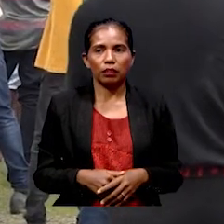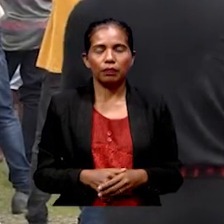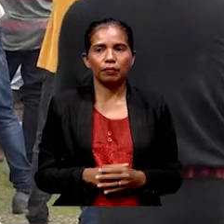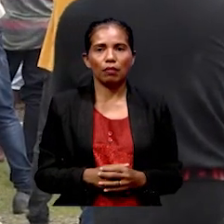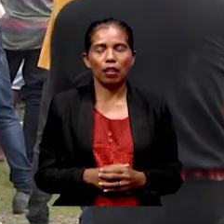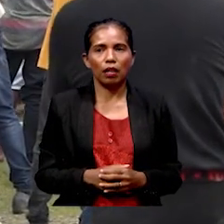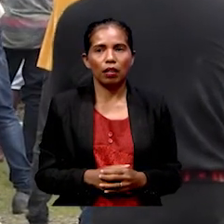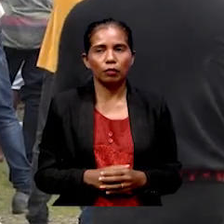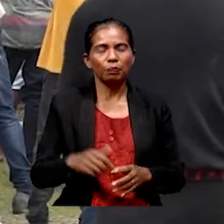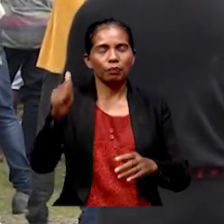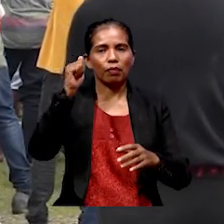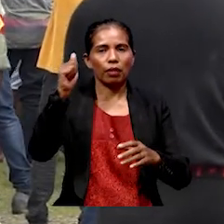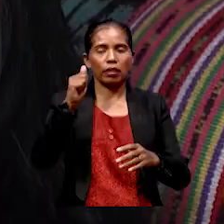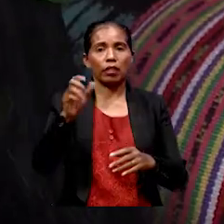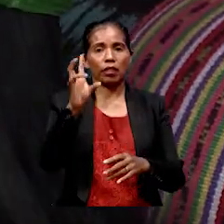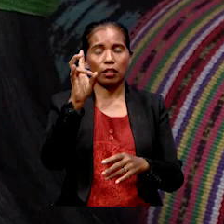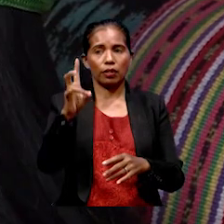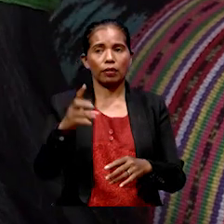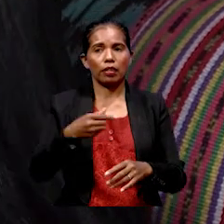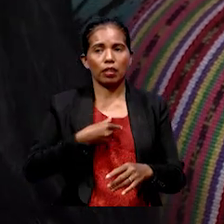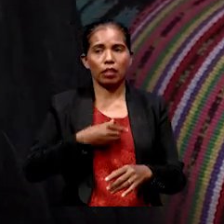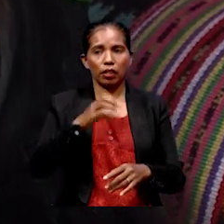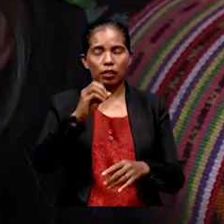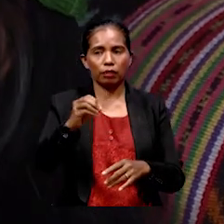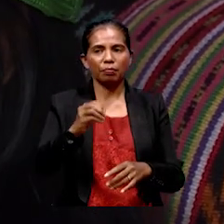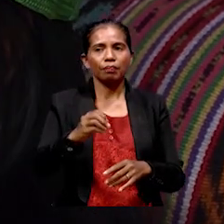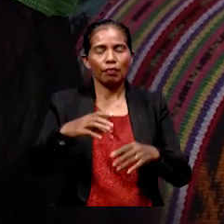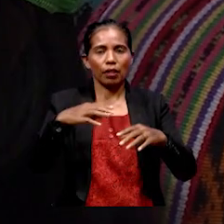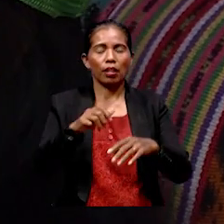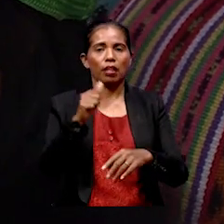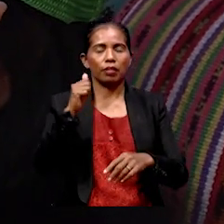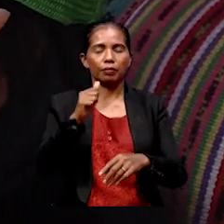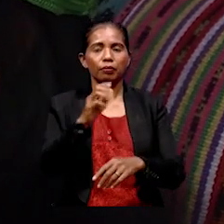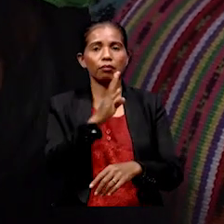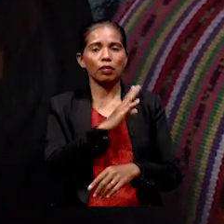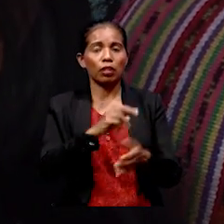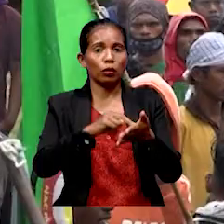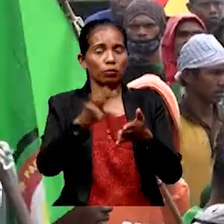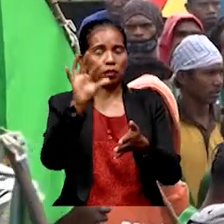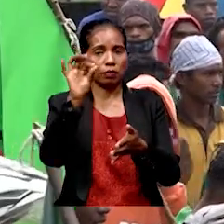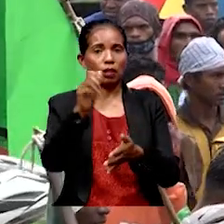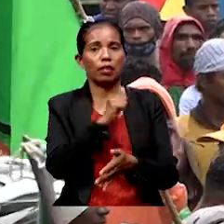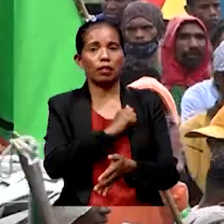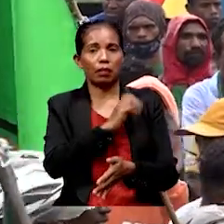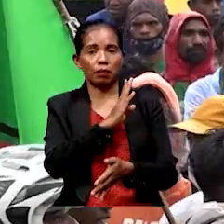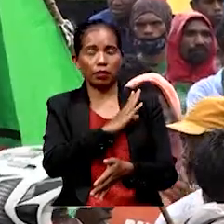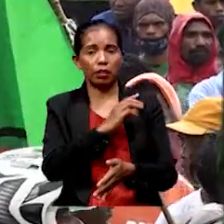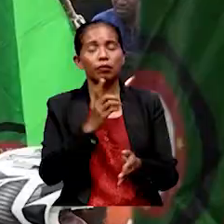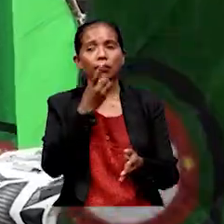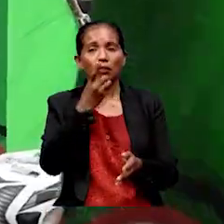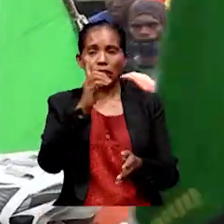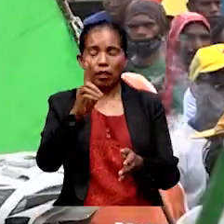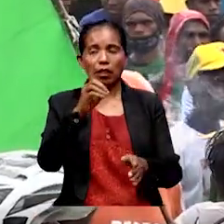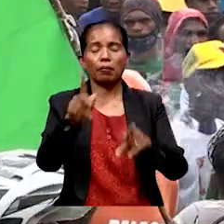Campagna de hitu iha glene municipio Ermerane, candidata a presidente repubblica ho numero sorteo siane, Armanda Berta declara ba militante